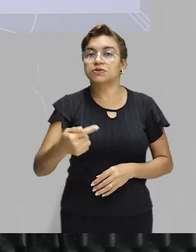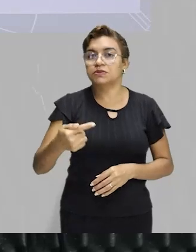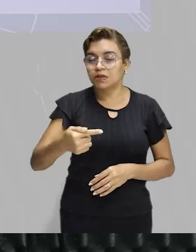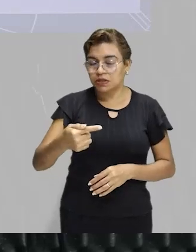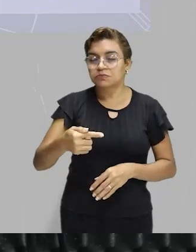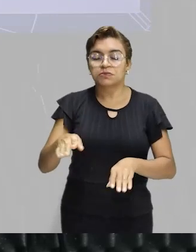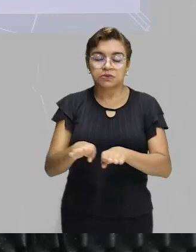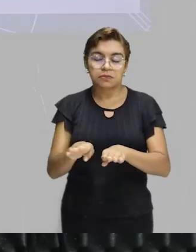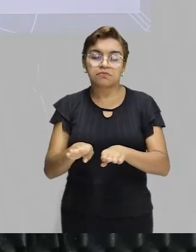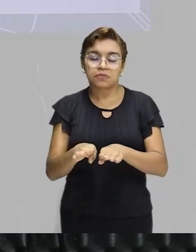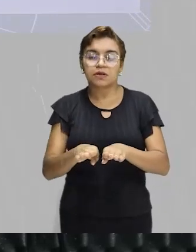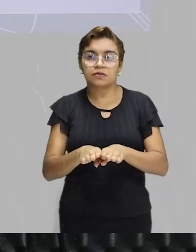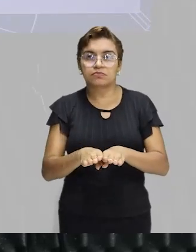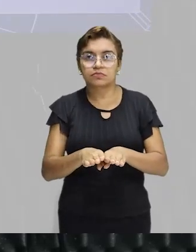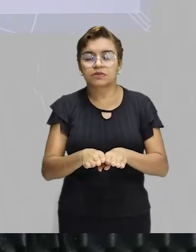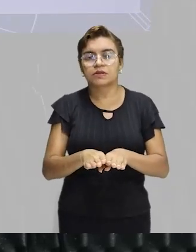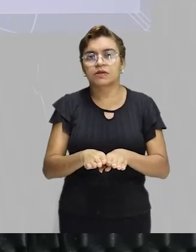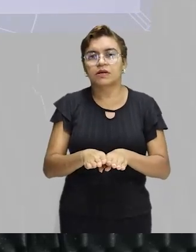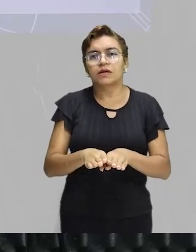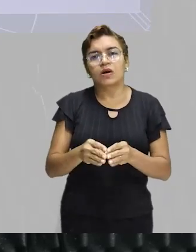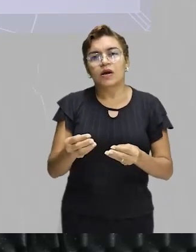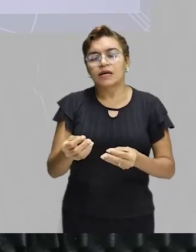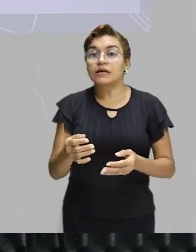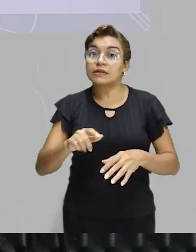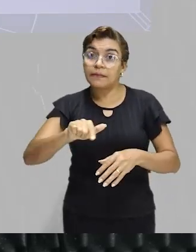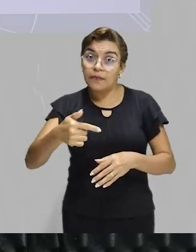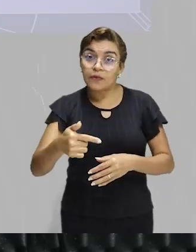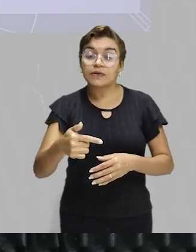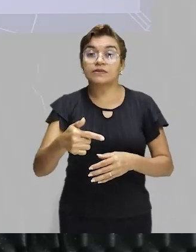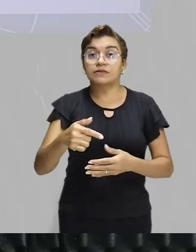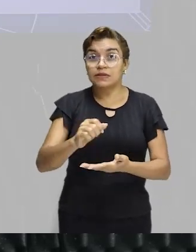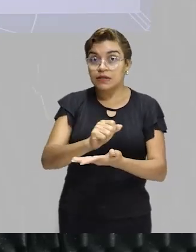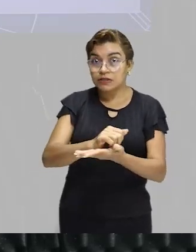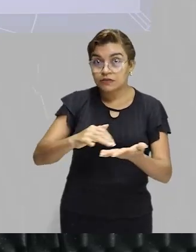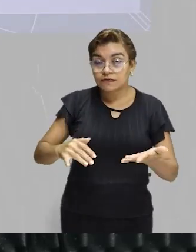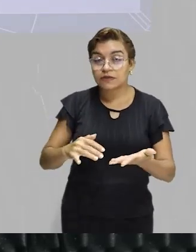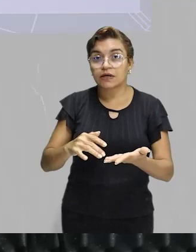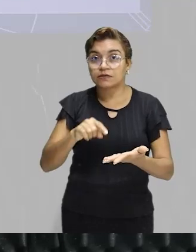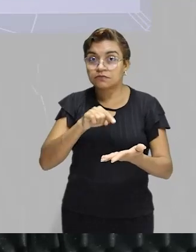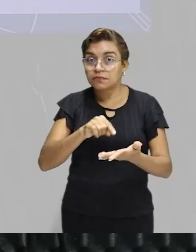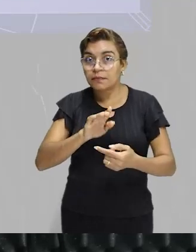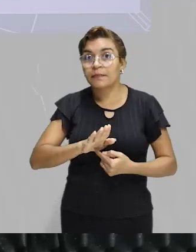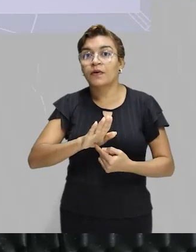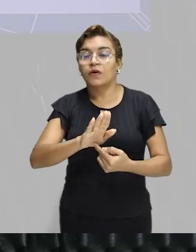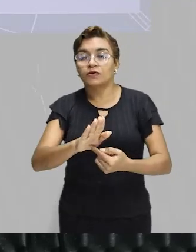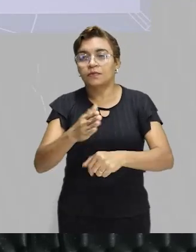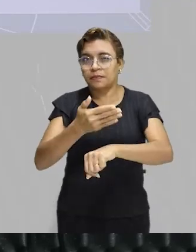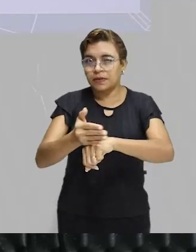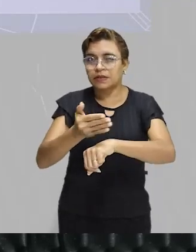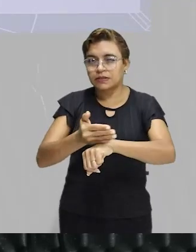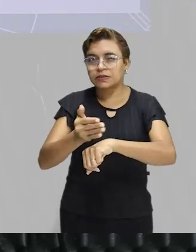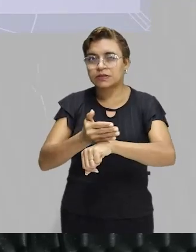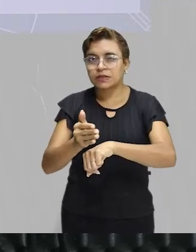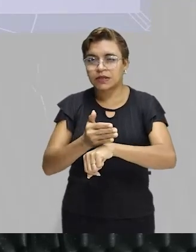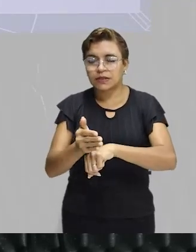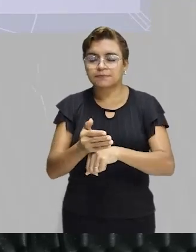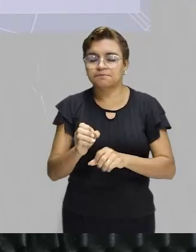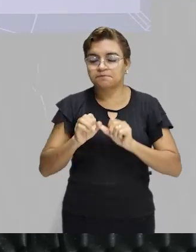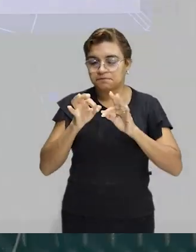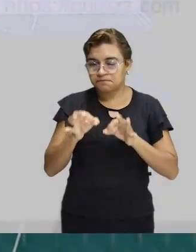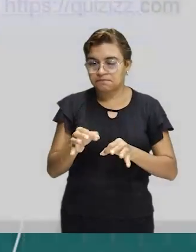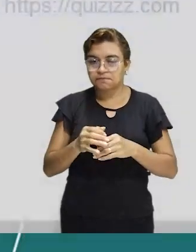exercício para colocar essas técnicas em prática, para demonstrar para vocês como elas podem te ajudar, tá bom? Então, para a gente